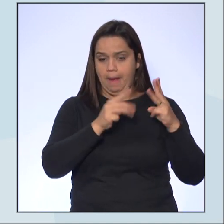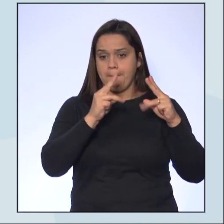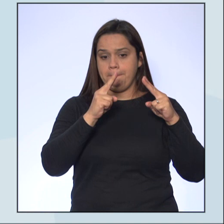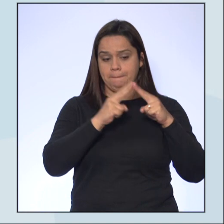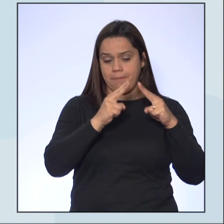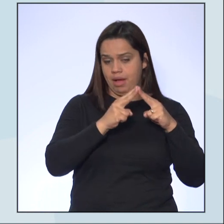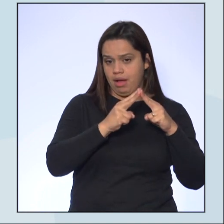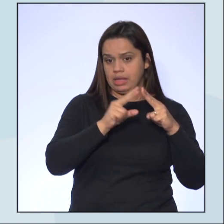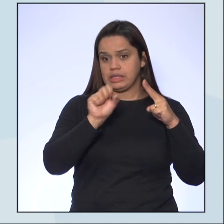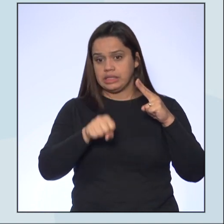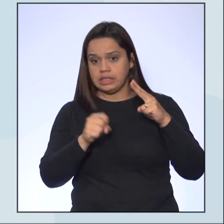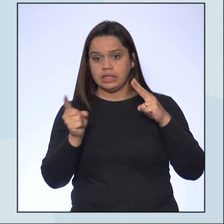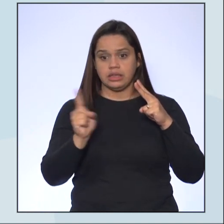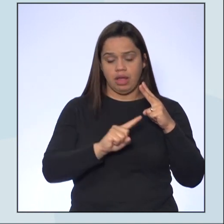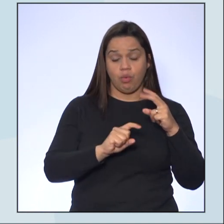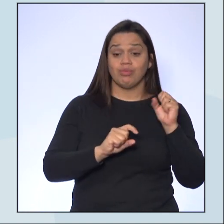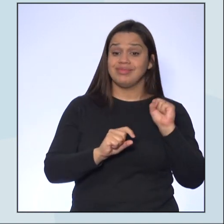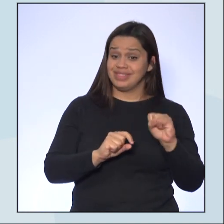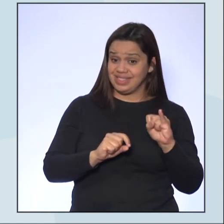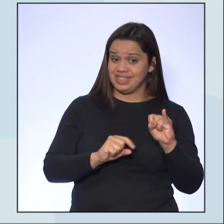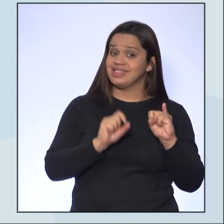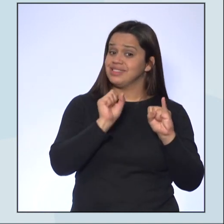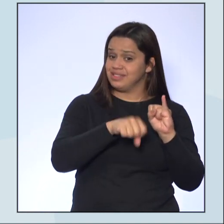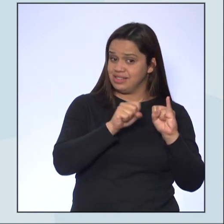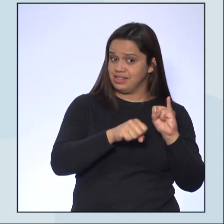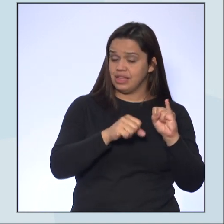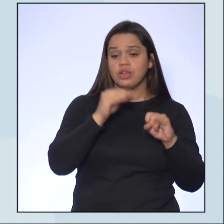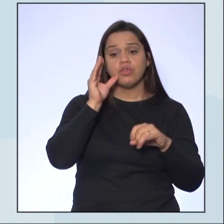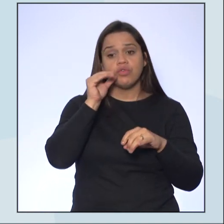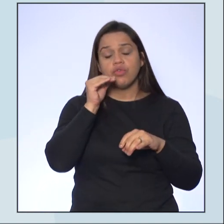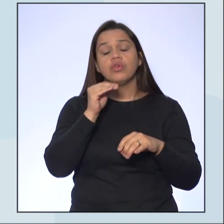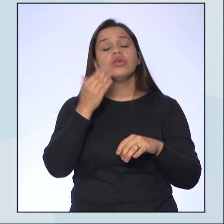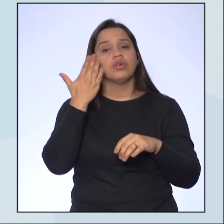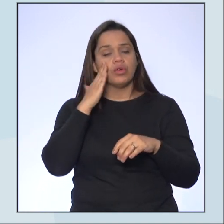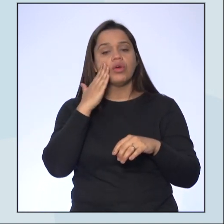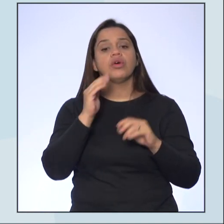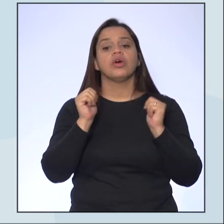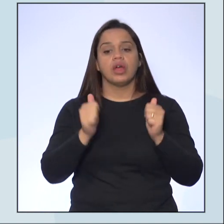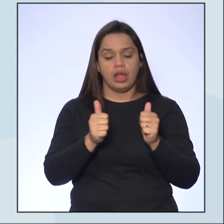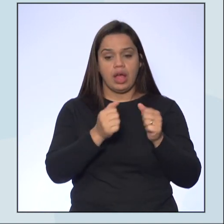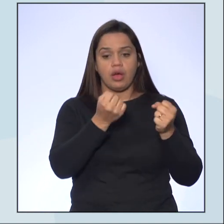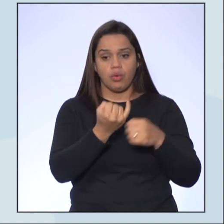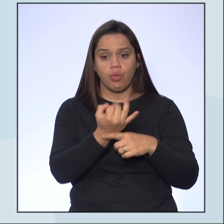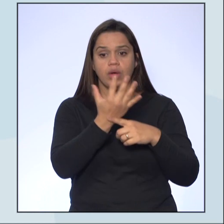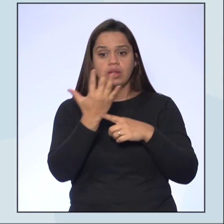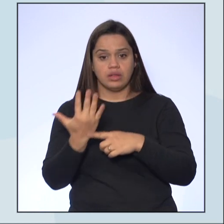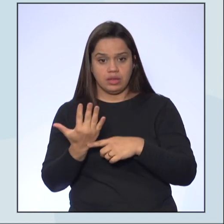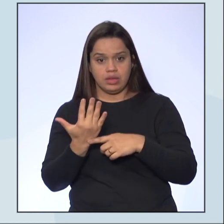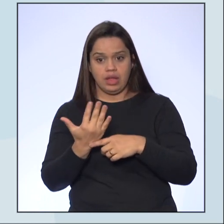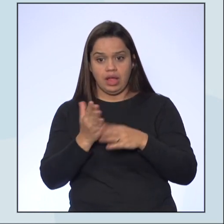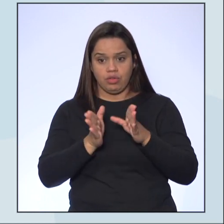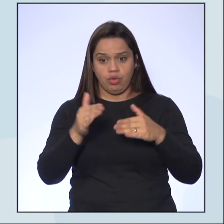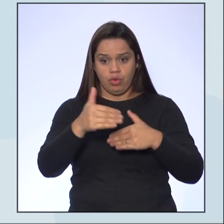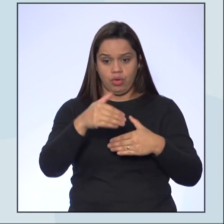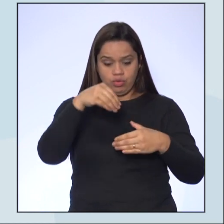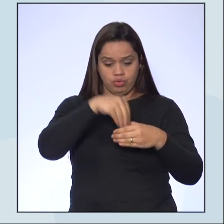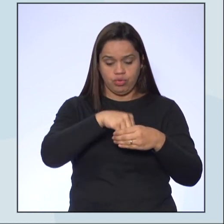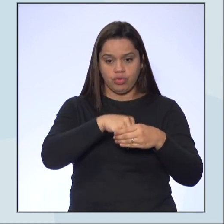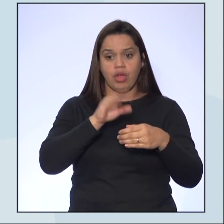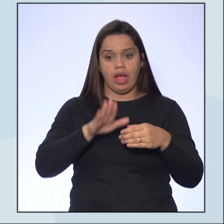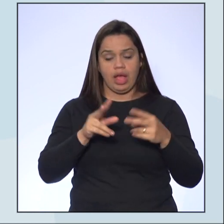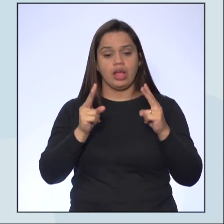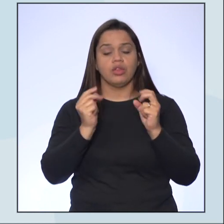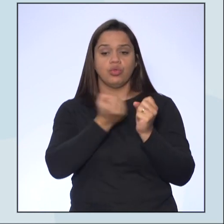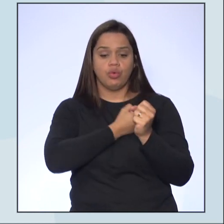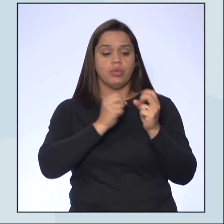uma resposta. Se sim, o funcionário conclui que a quantidade de bombons na cesta é um número par, e